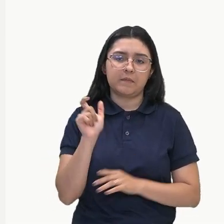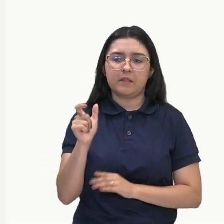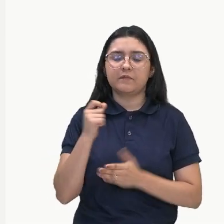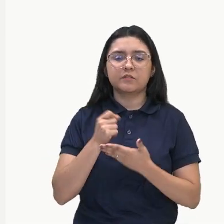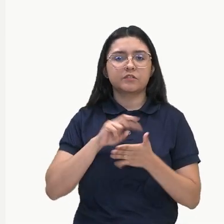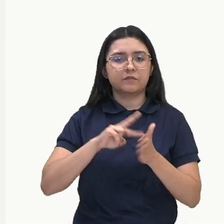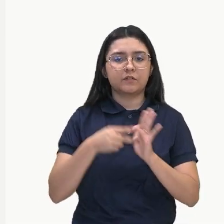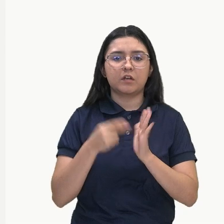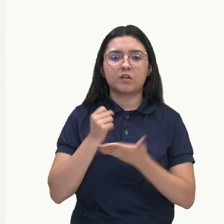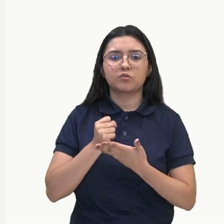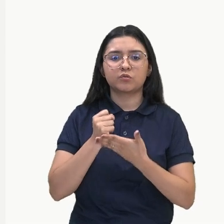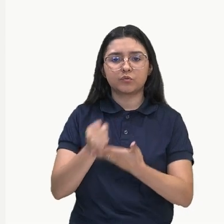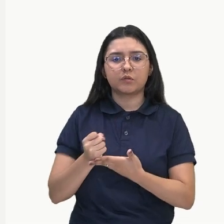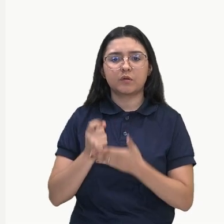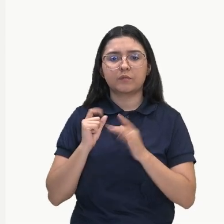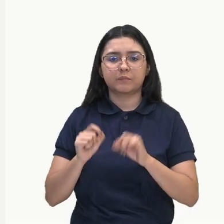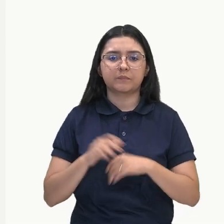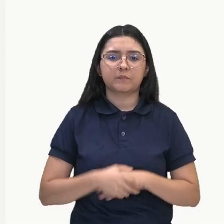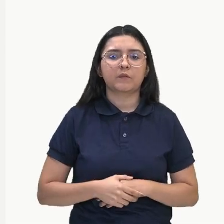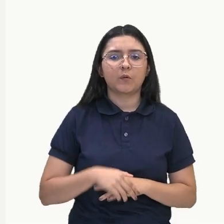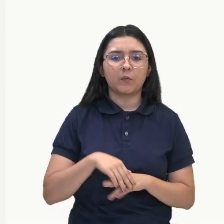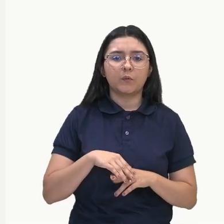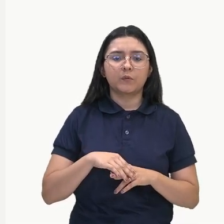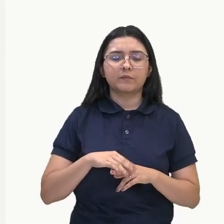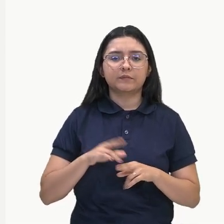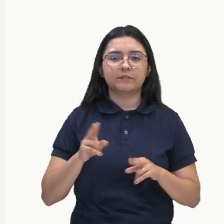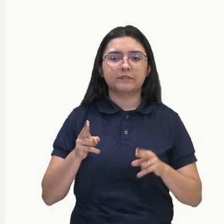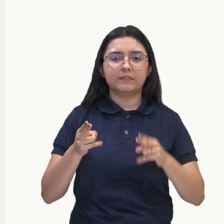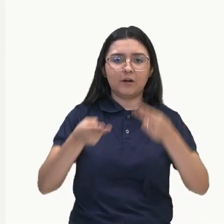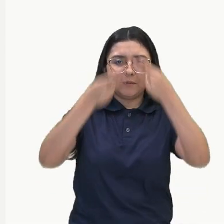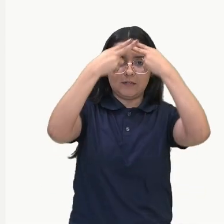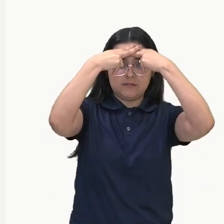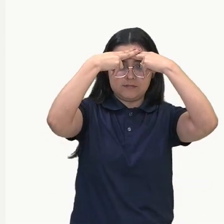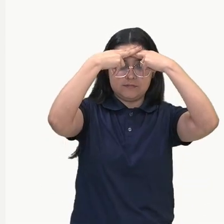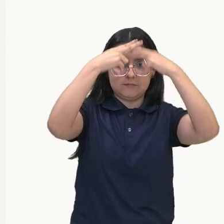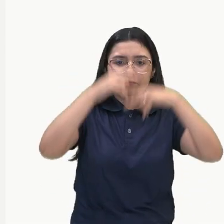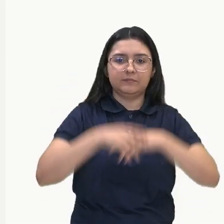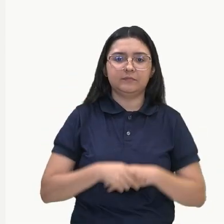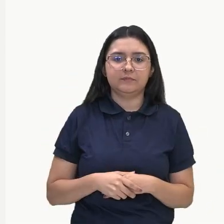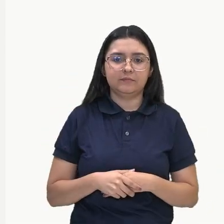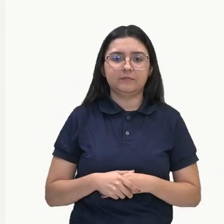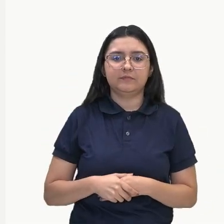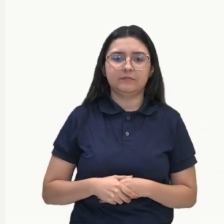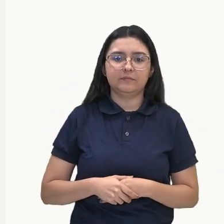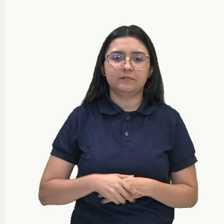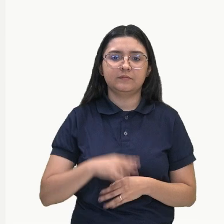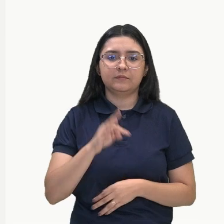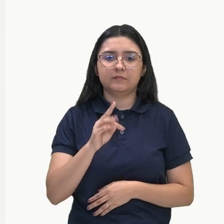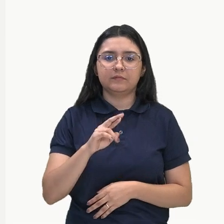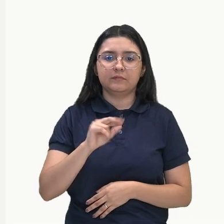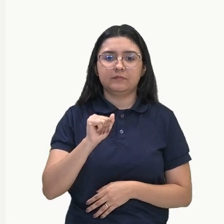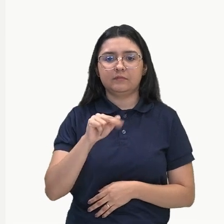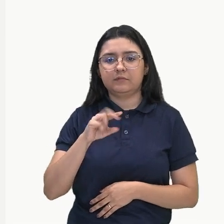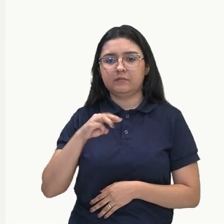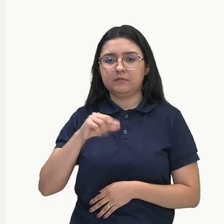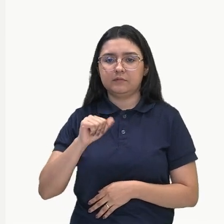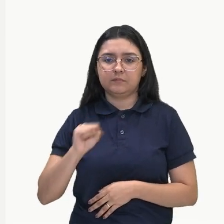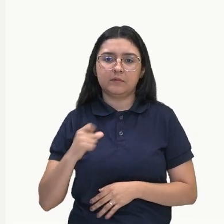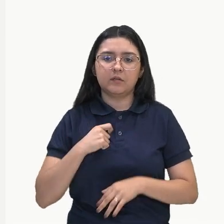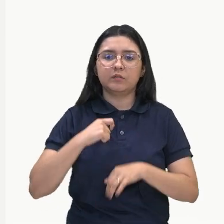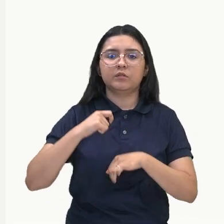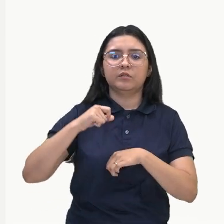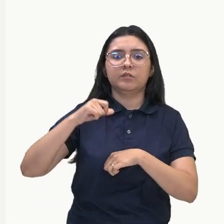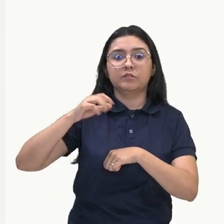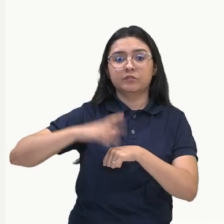A lidar com o quê? Com traumas, né? Como, por exemplo, divorce, illness, que são